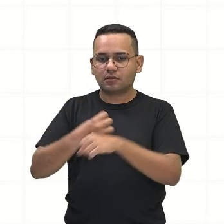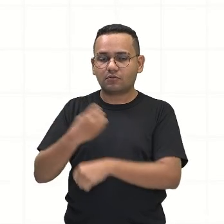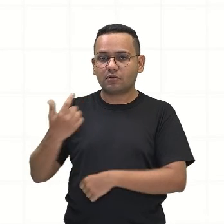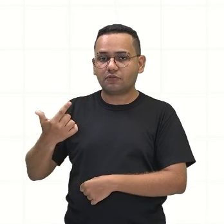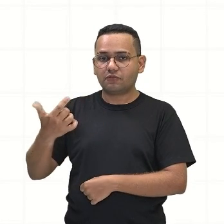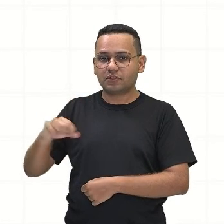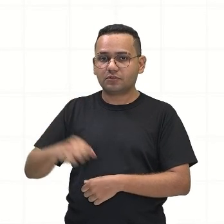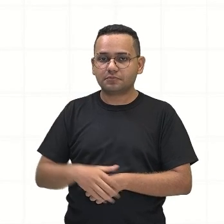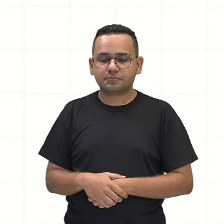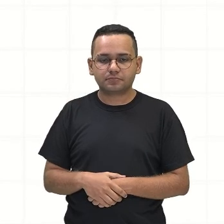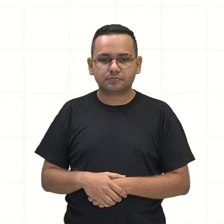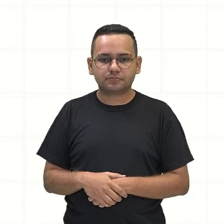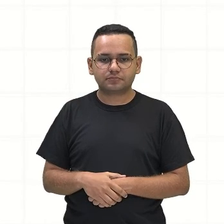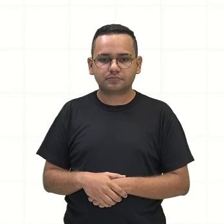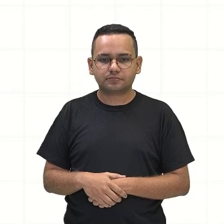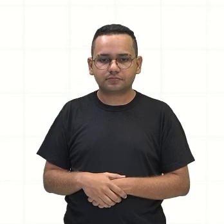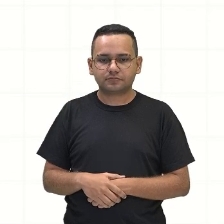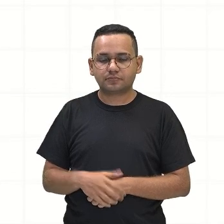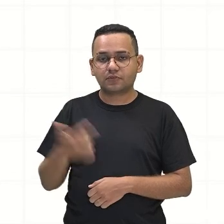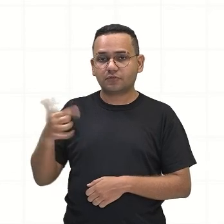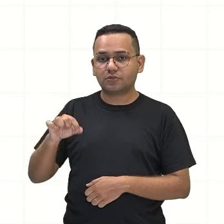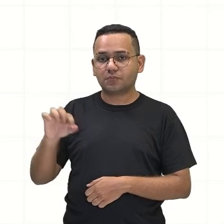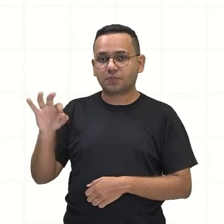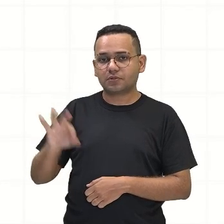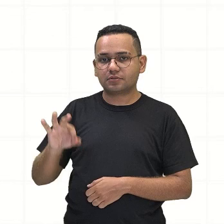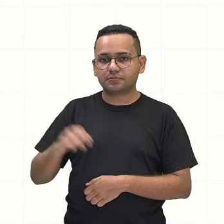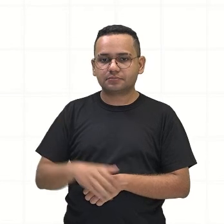Né? 20%.